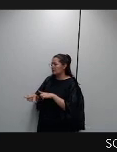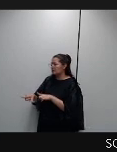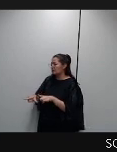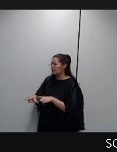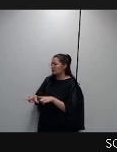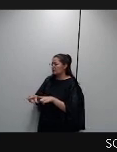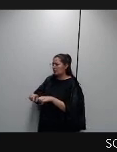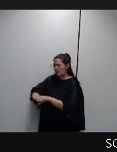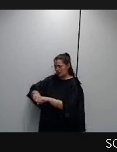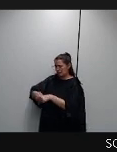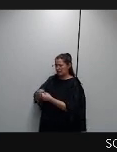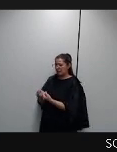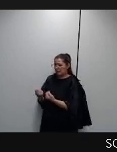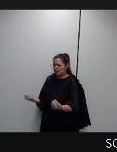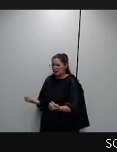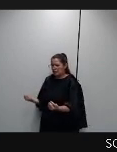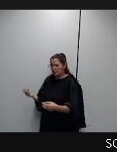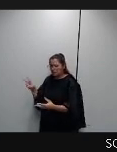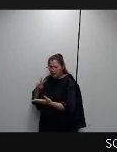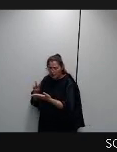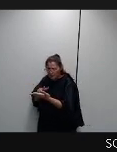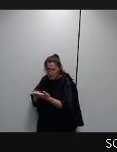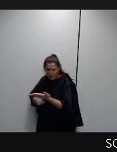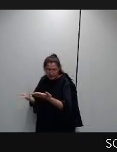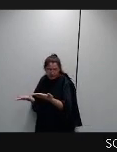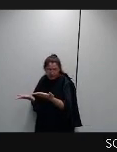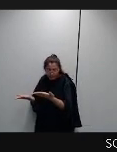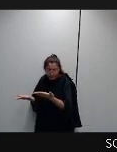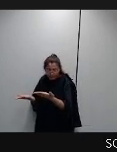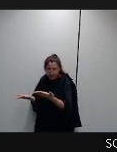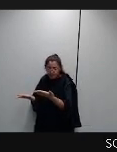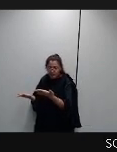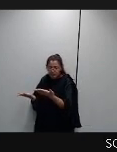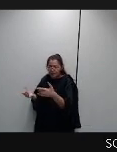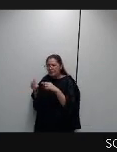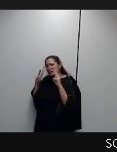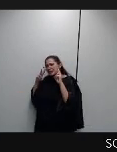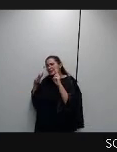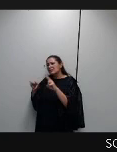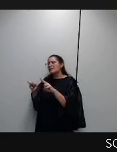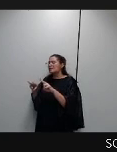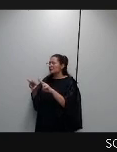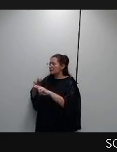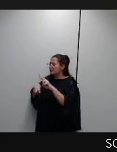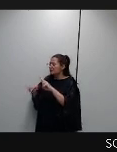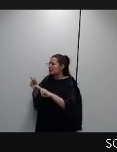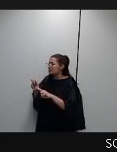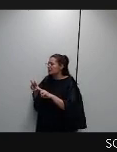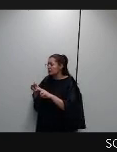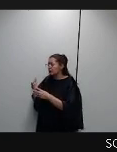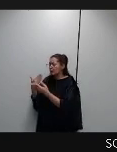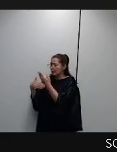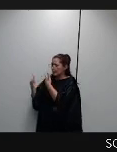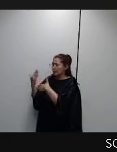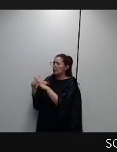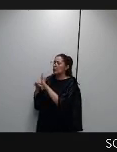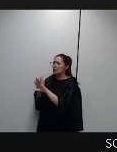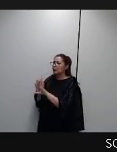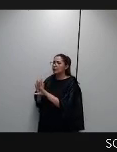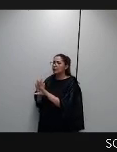rasgado não era para ser bem vindo eu vejo eu vejo o que é que tá cintilando por trás daquela